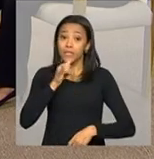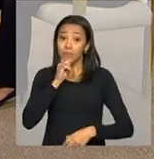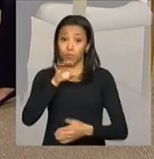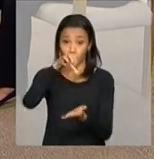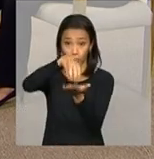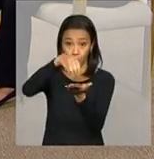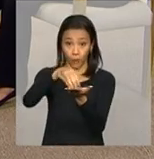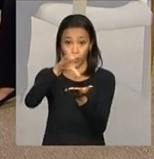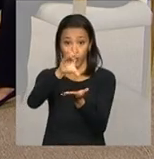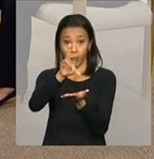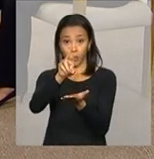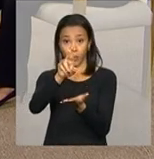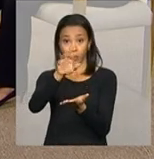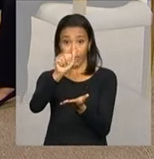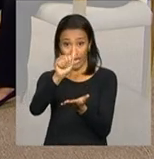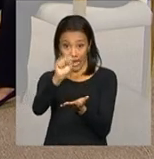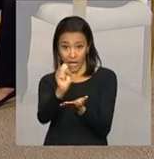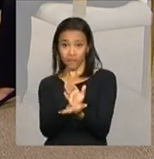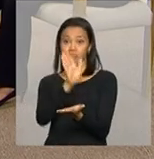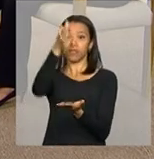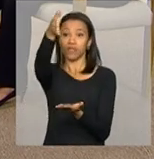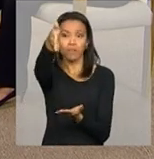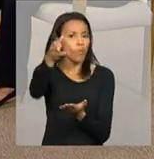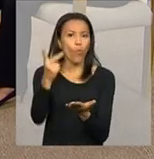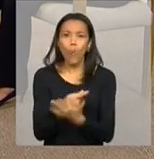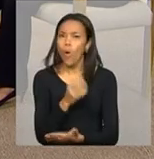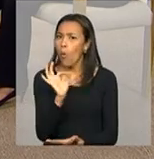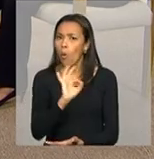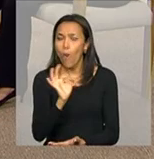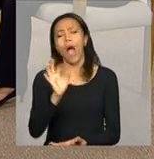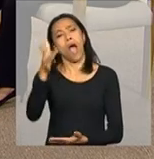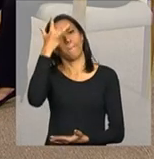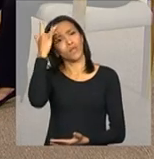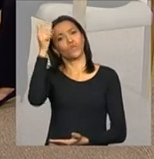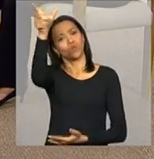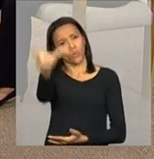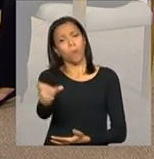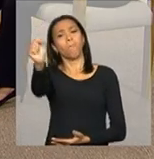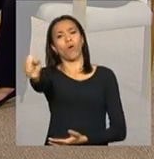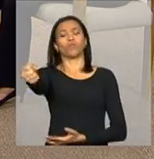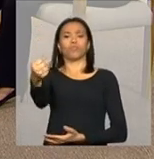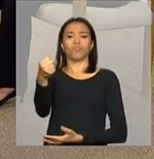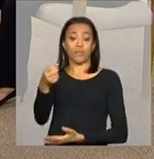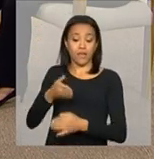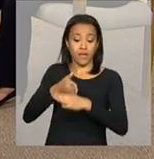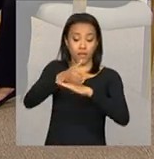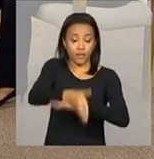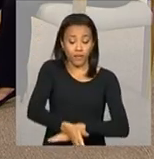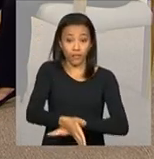ao encontro. Agora, se não aconteceu isso, a pessoa pode entrar na internet no endereço